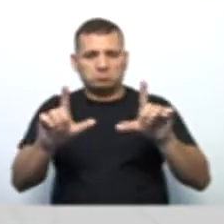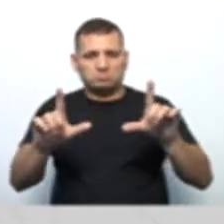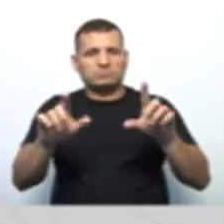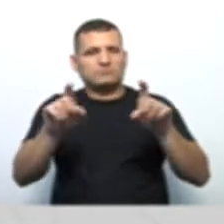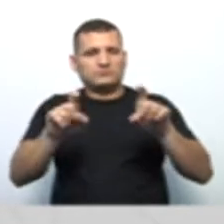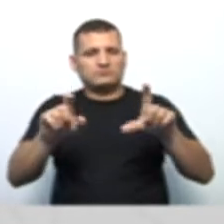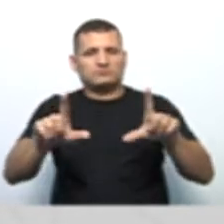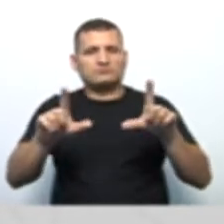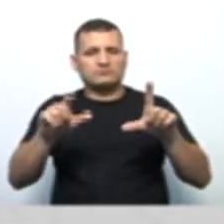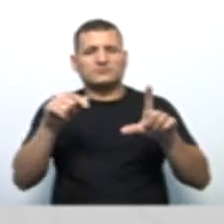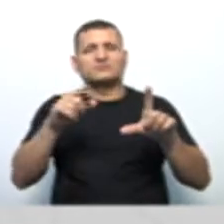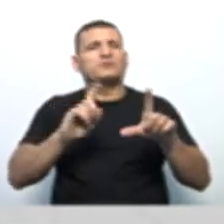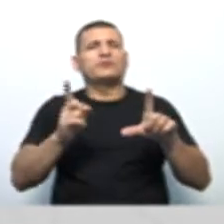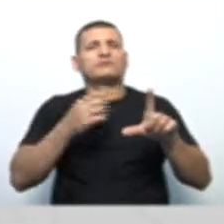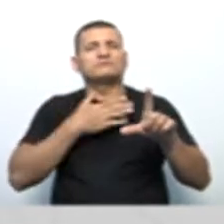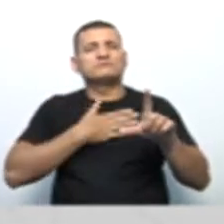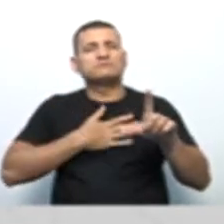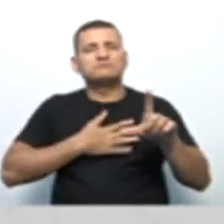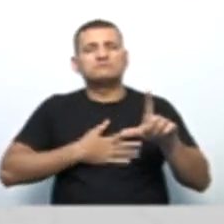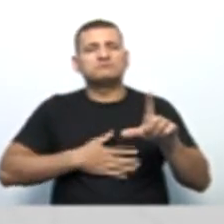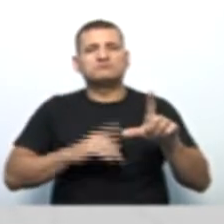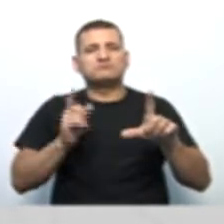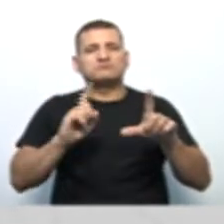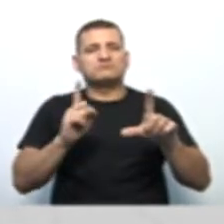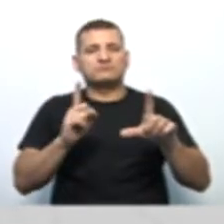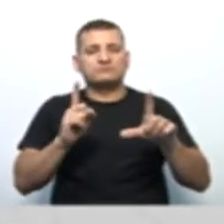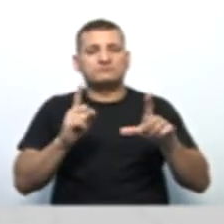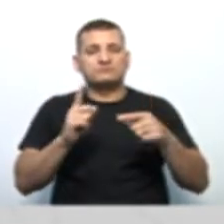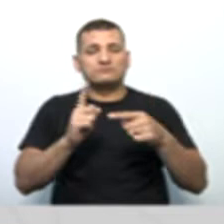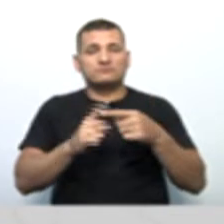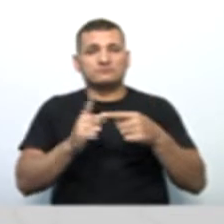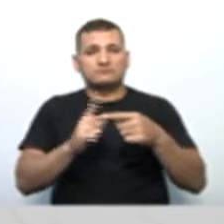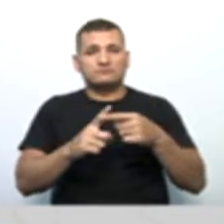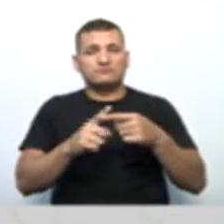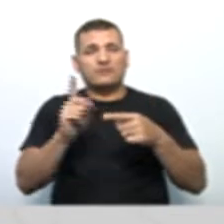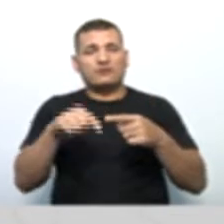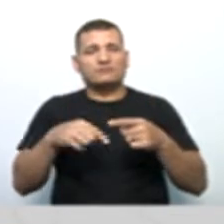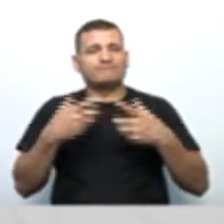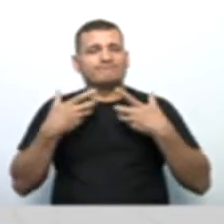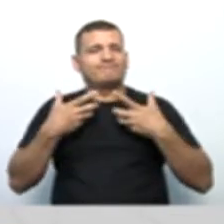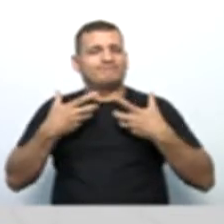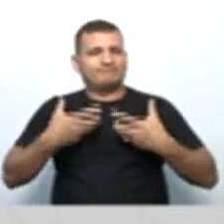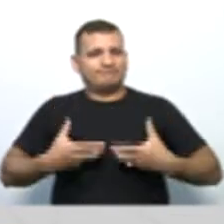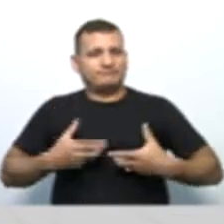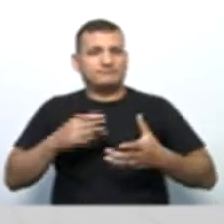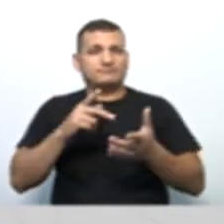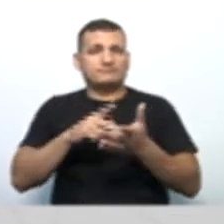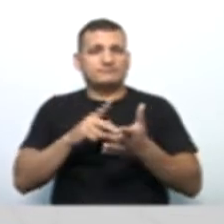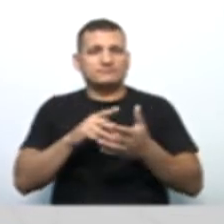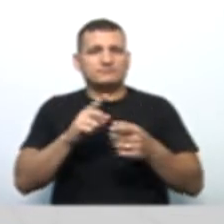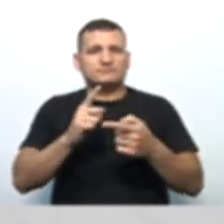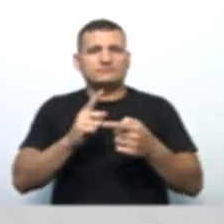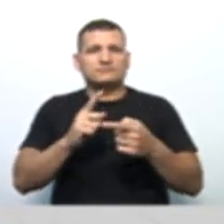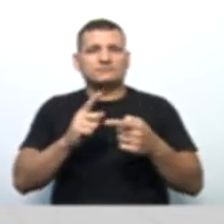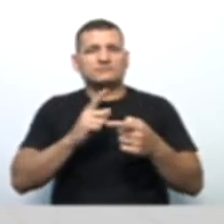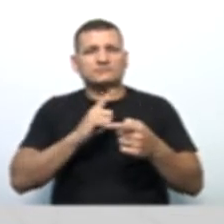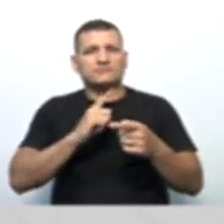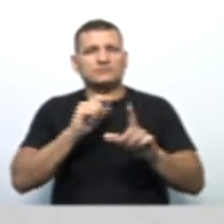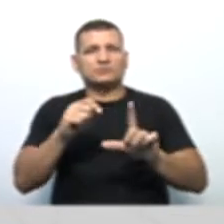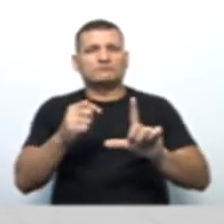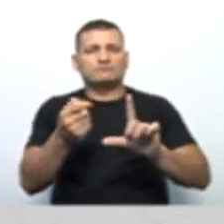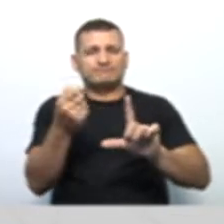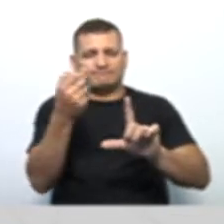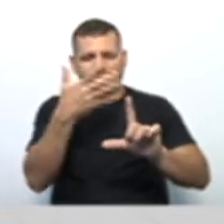tela não é confortável gente porque ler na tela é cansativo tem o brilho da tela